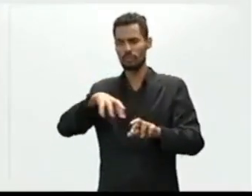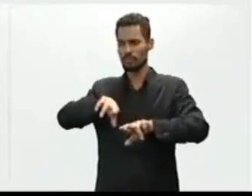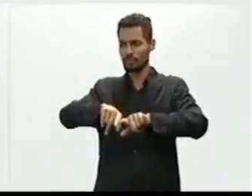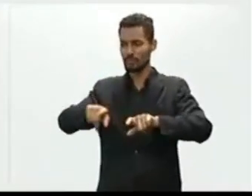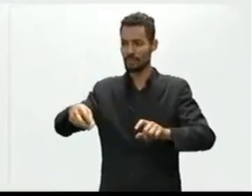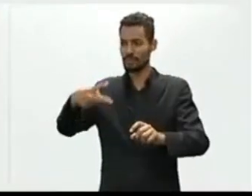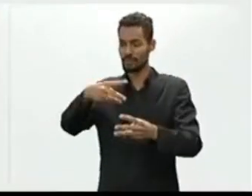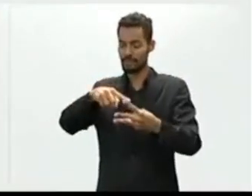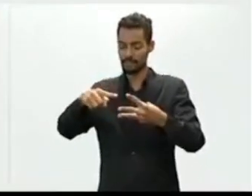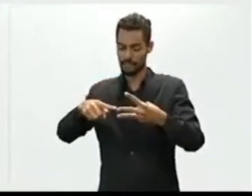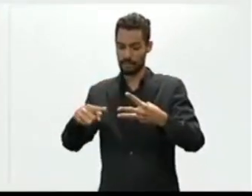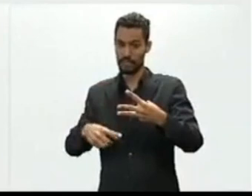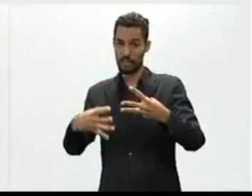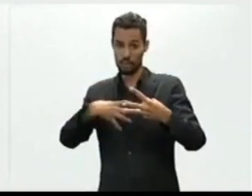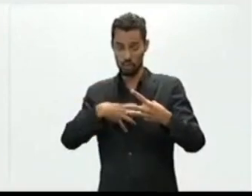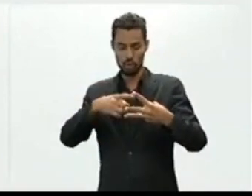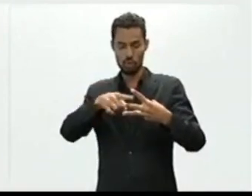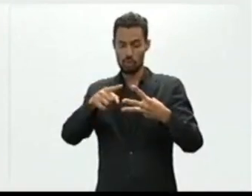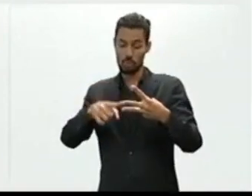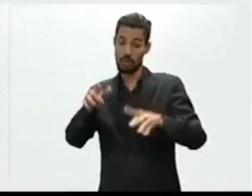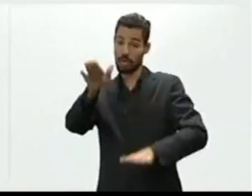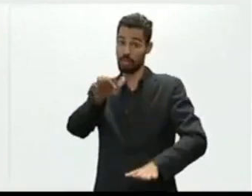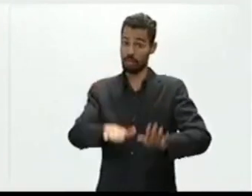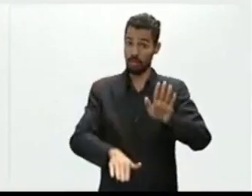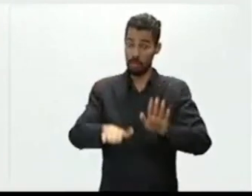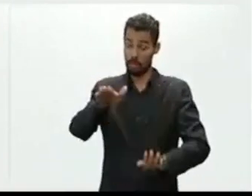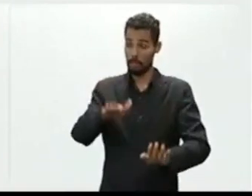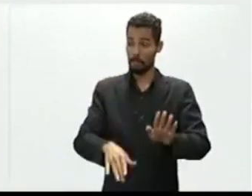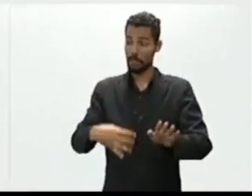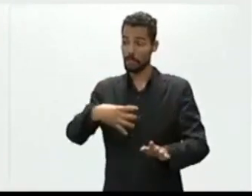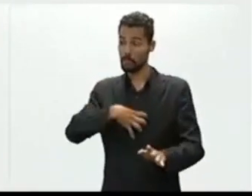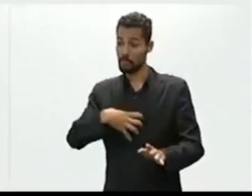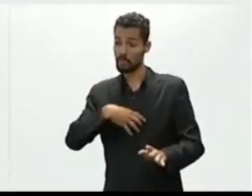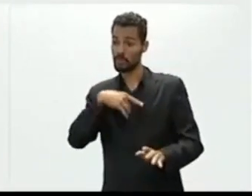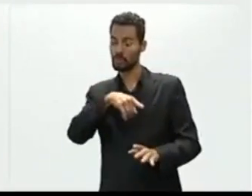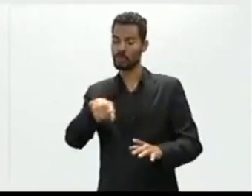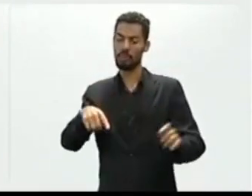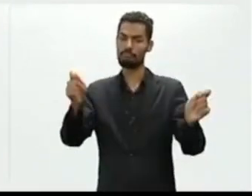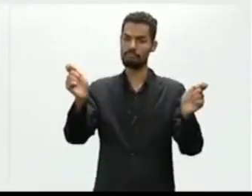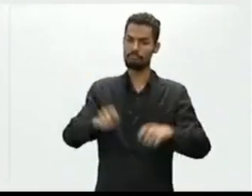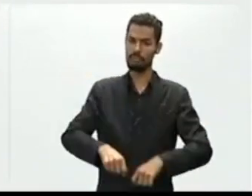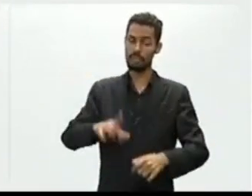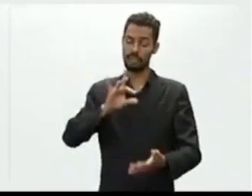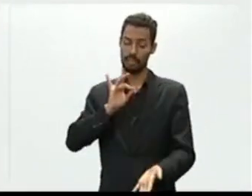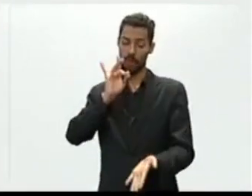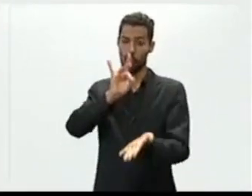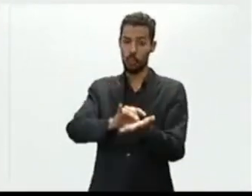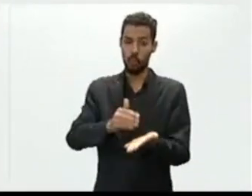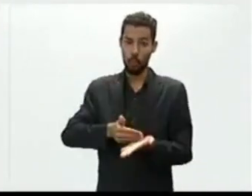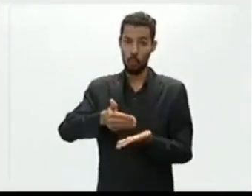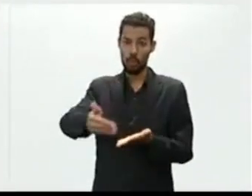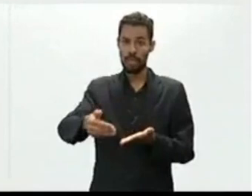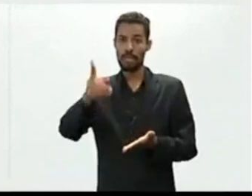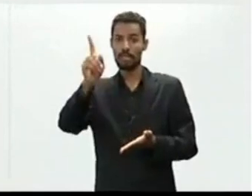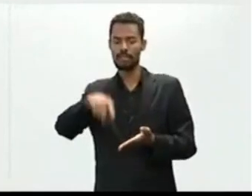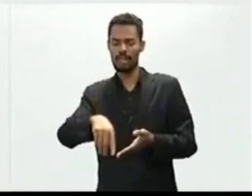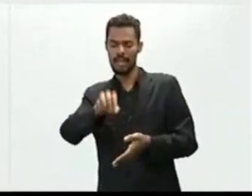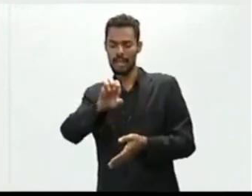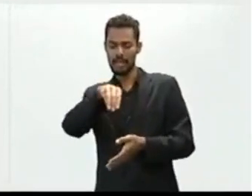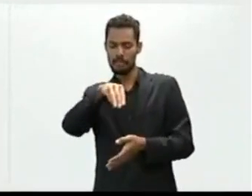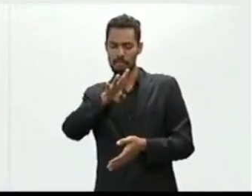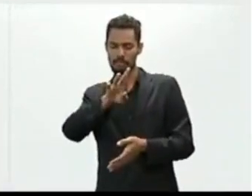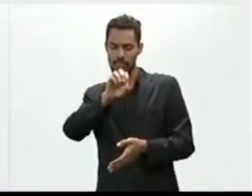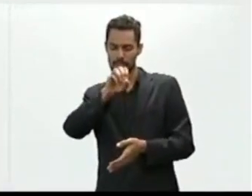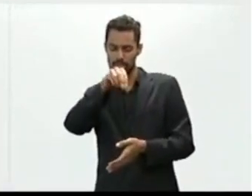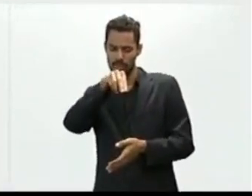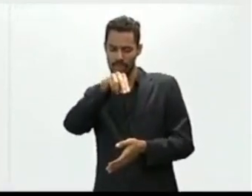desse tipo de células, né? E isso vai depender do tipo de potencialidade dela ou da origem dela. Células-tronco embrionárias, que são as